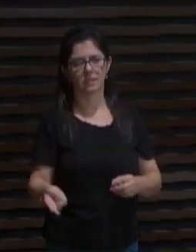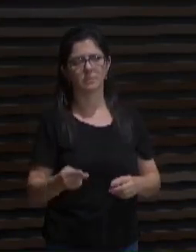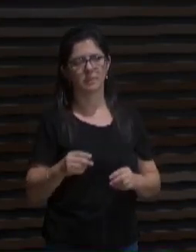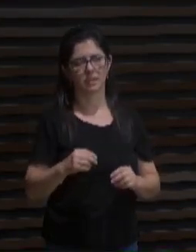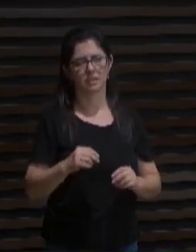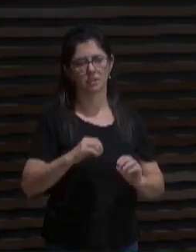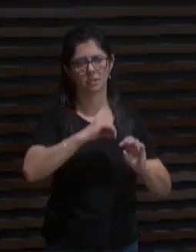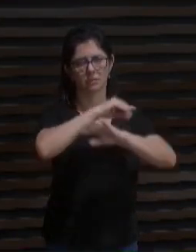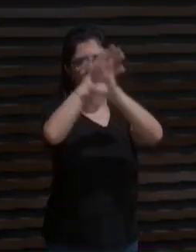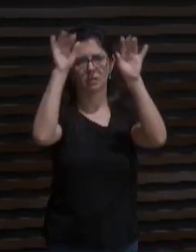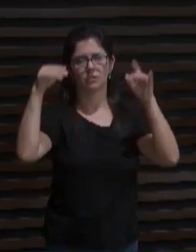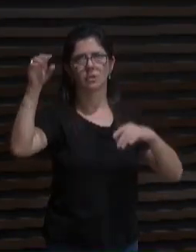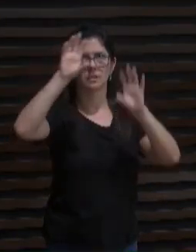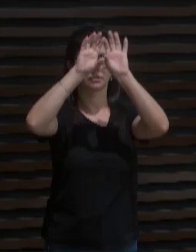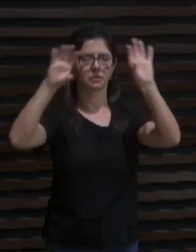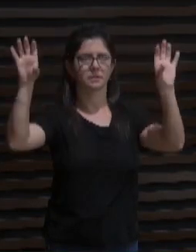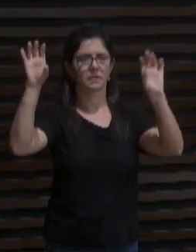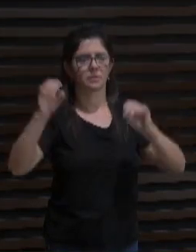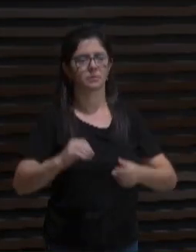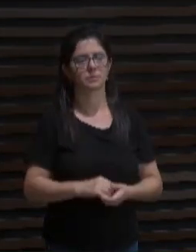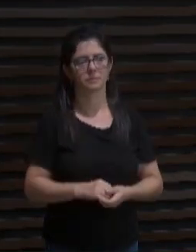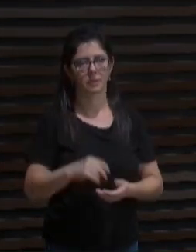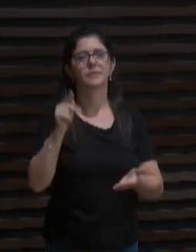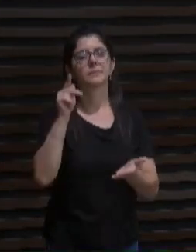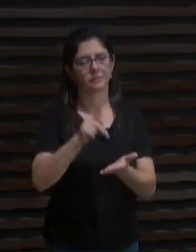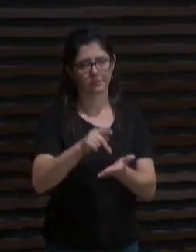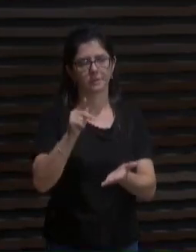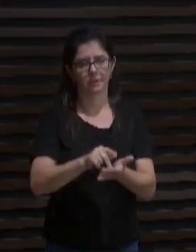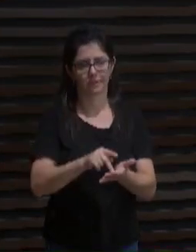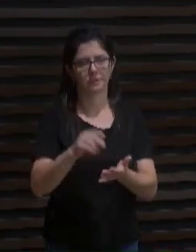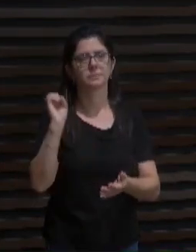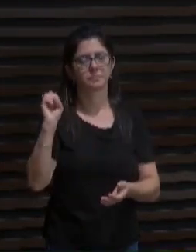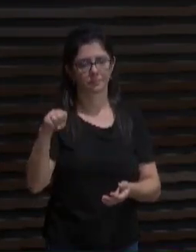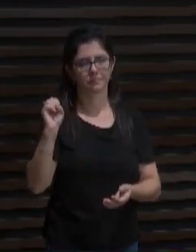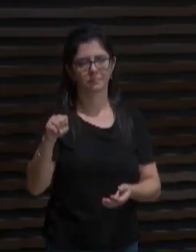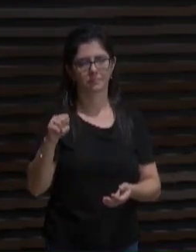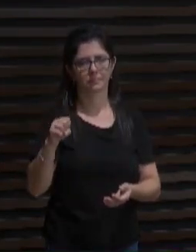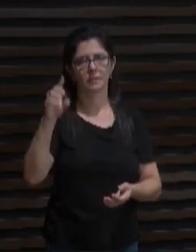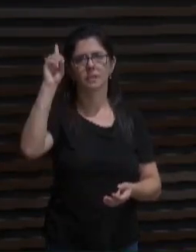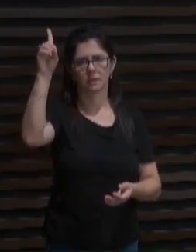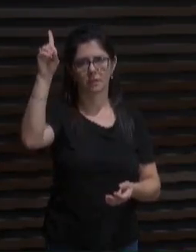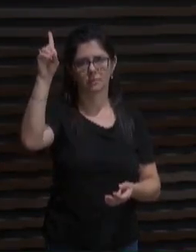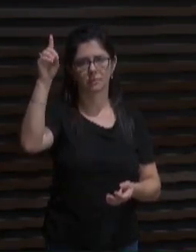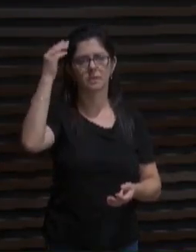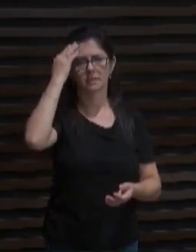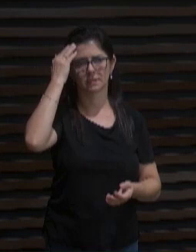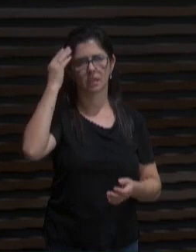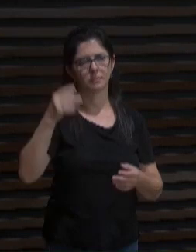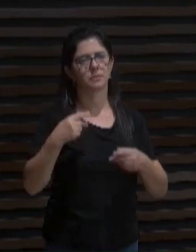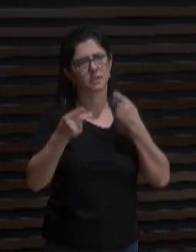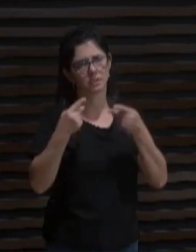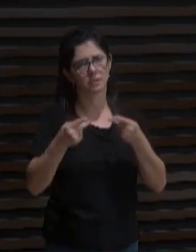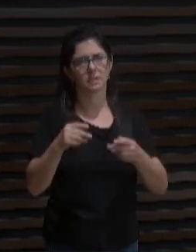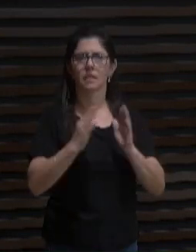céus. Isso é verdade? É verdade. Deus sabe disso? Sabe. A igreja